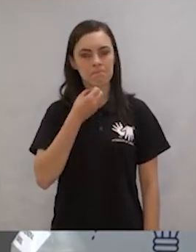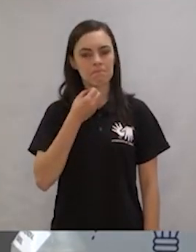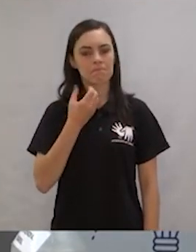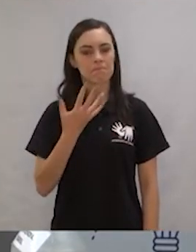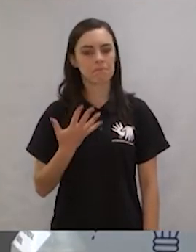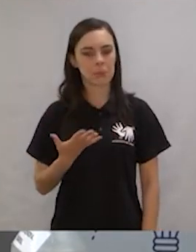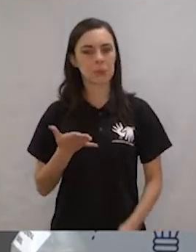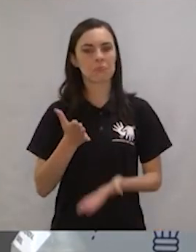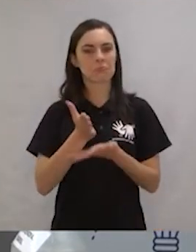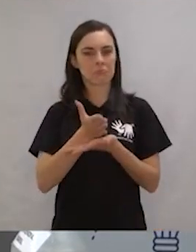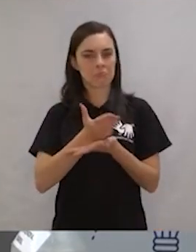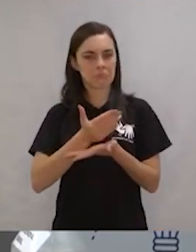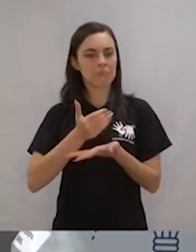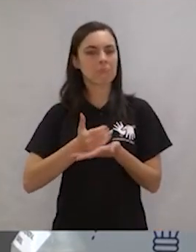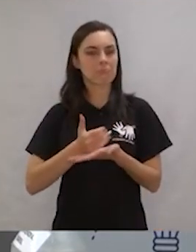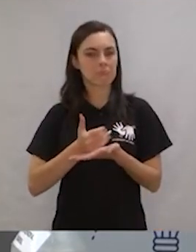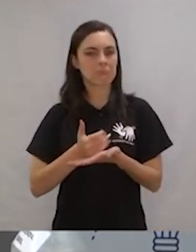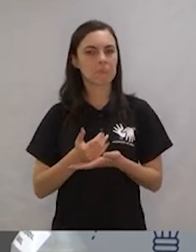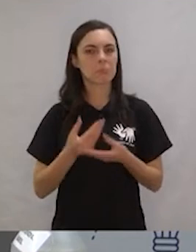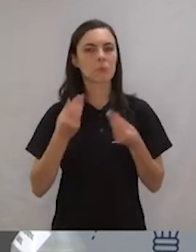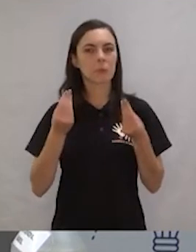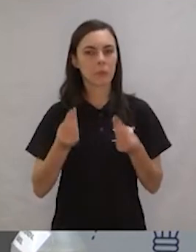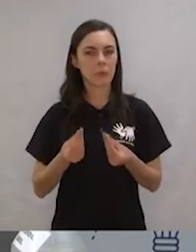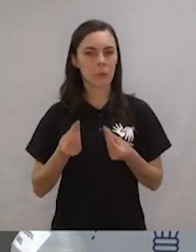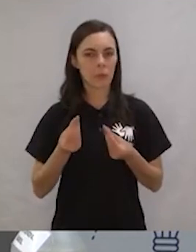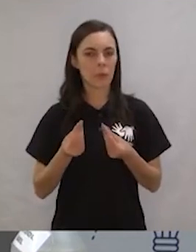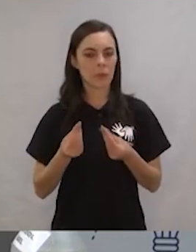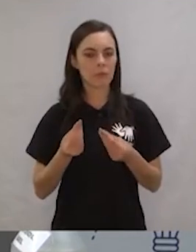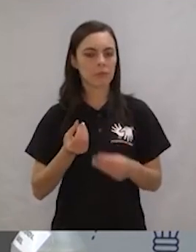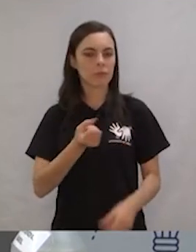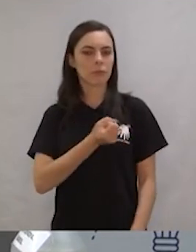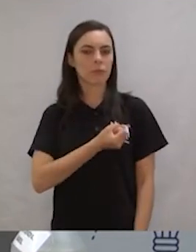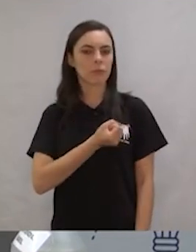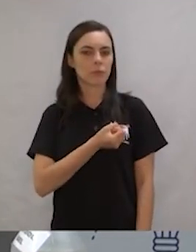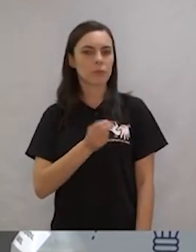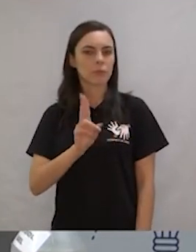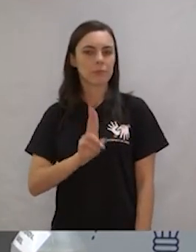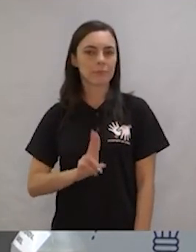Muito bem, dividindo os copos de suco. Como ficou essa operação?